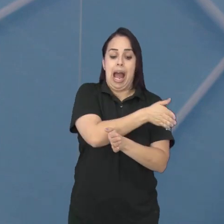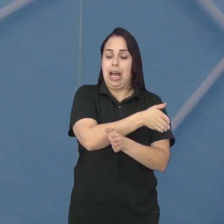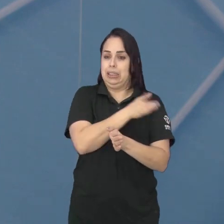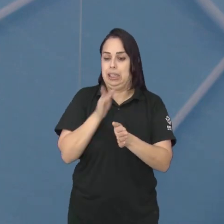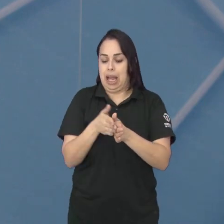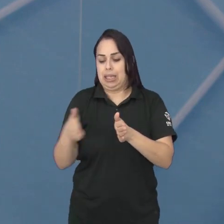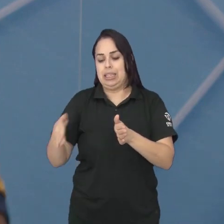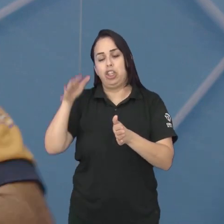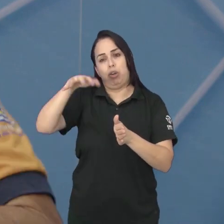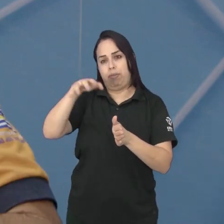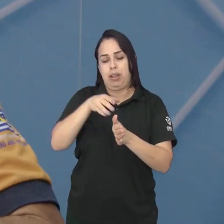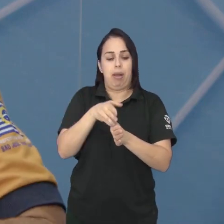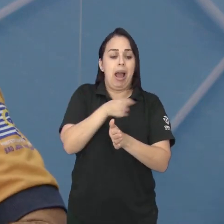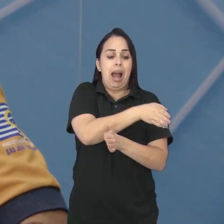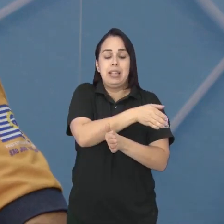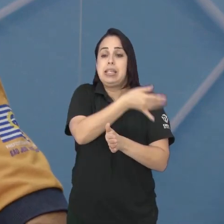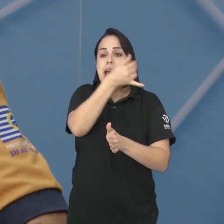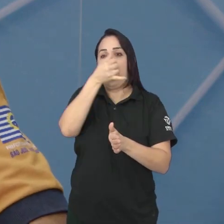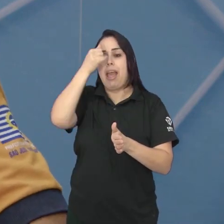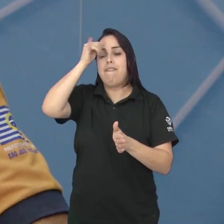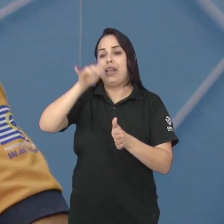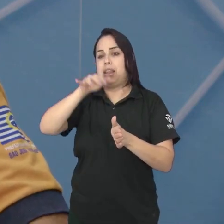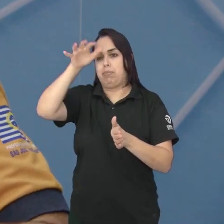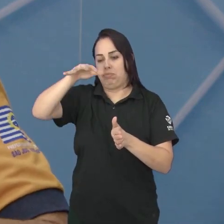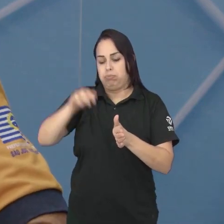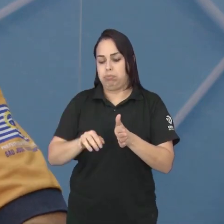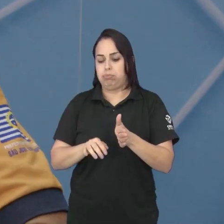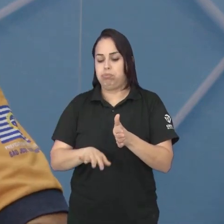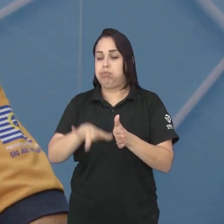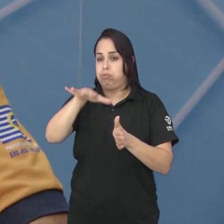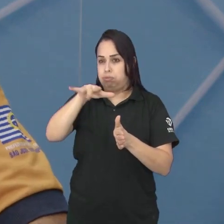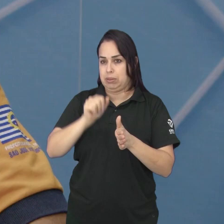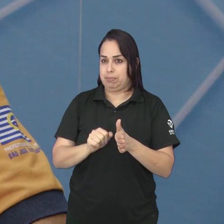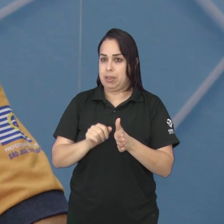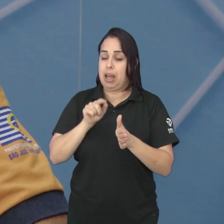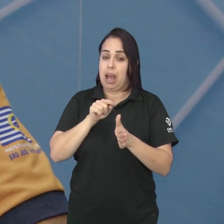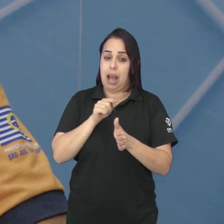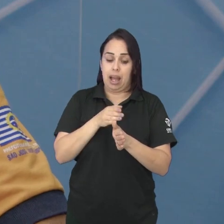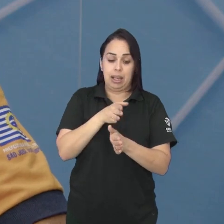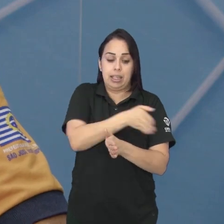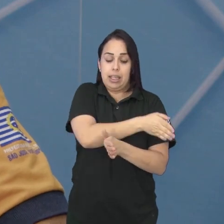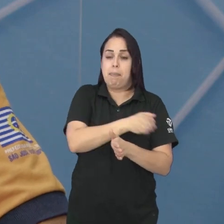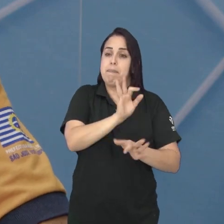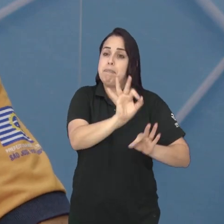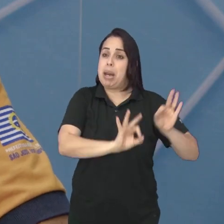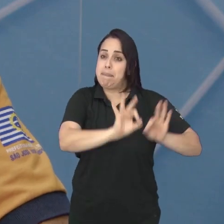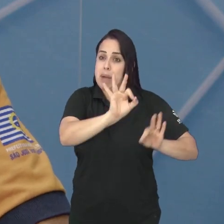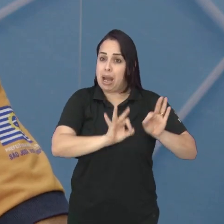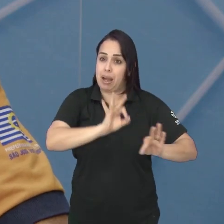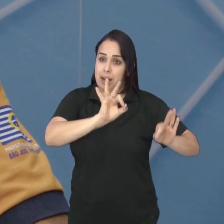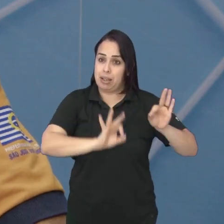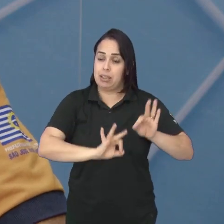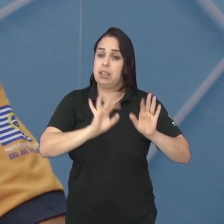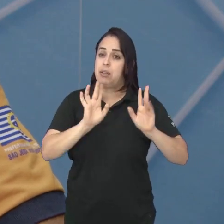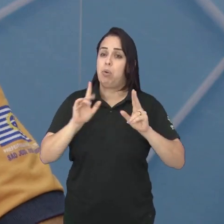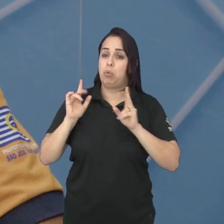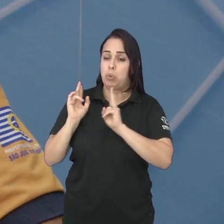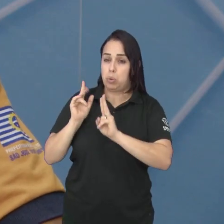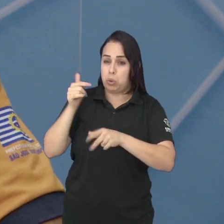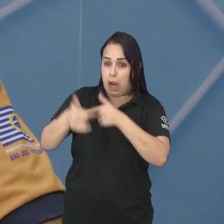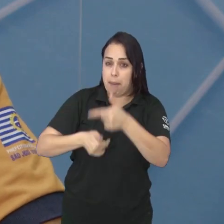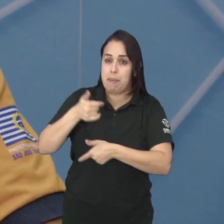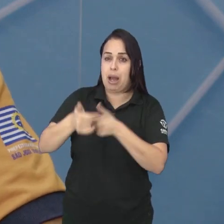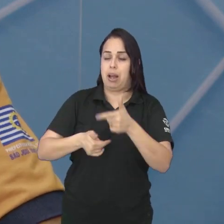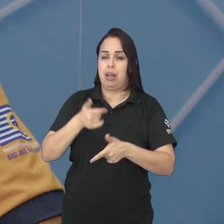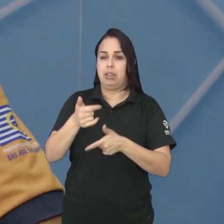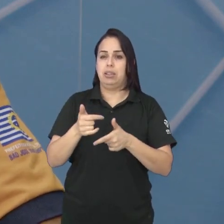no período da chuva, porque quando chegar o período chuvoso, então a gente já ter esses locais todos preparados. Então, esse trabalho é intensificado,